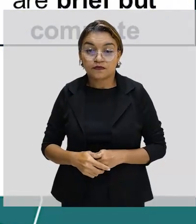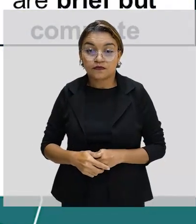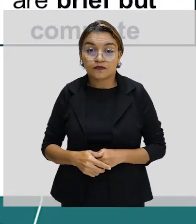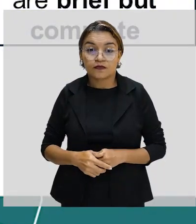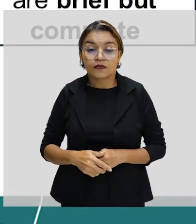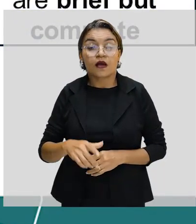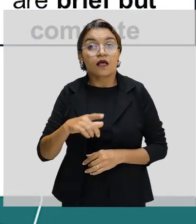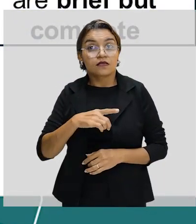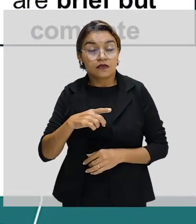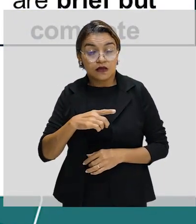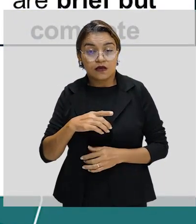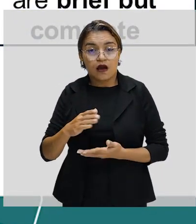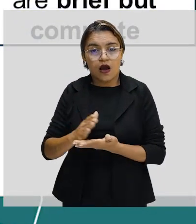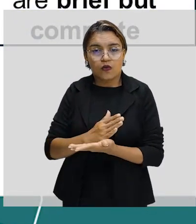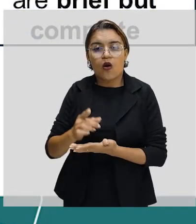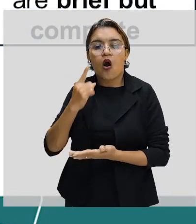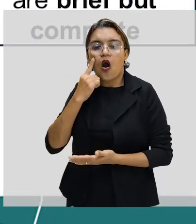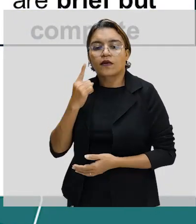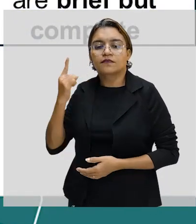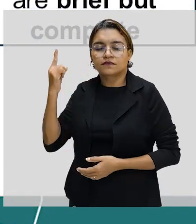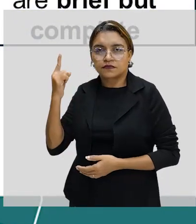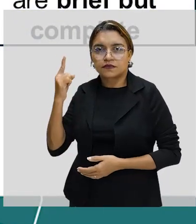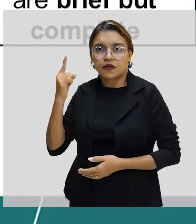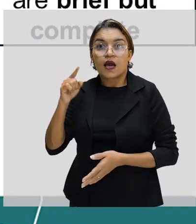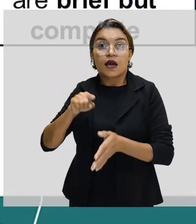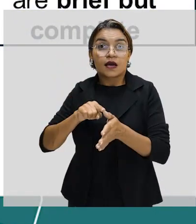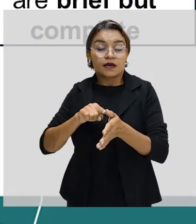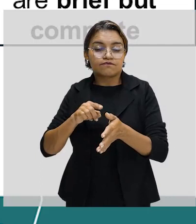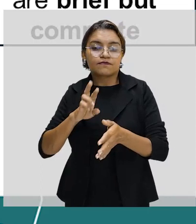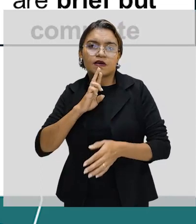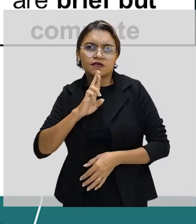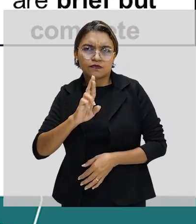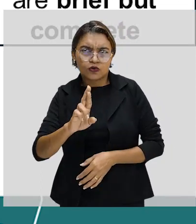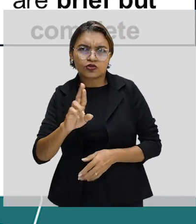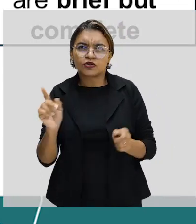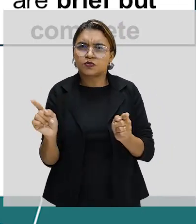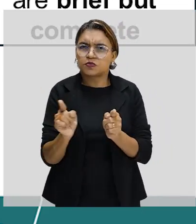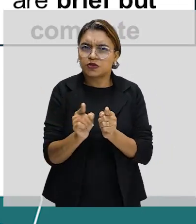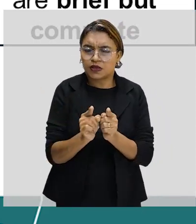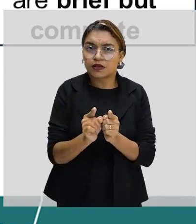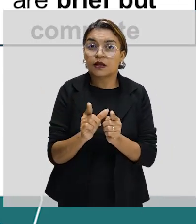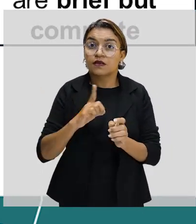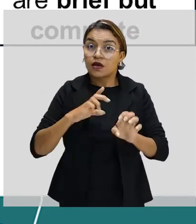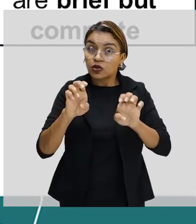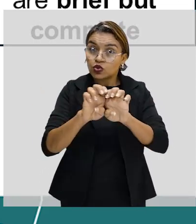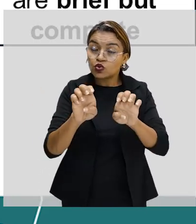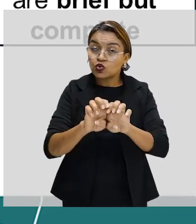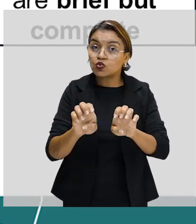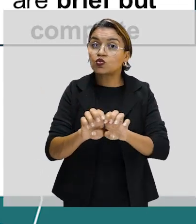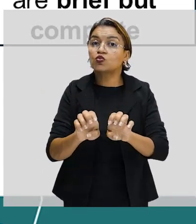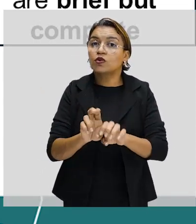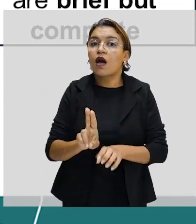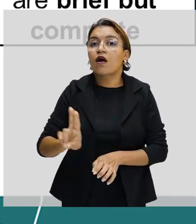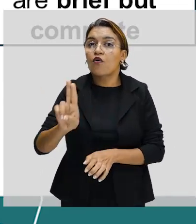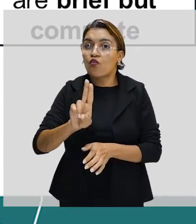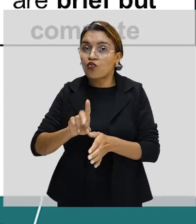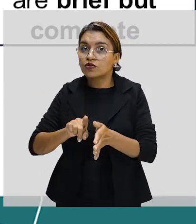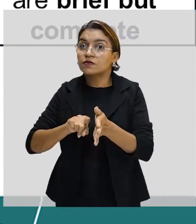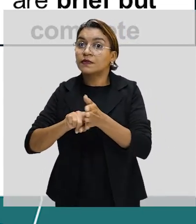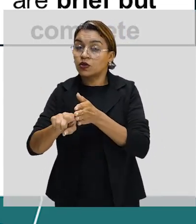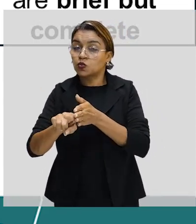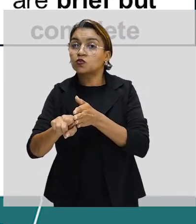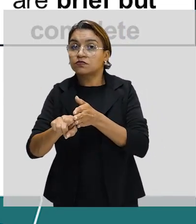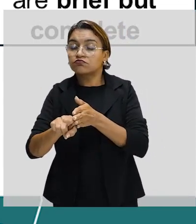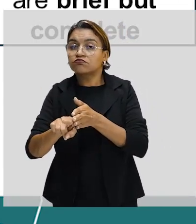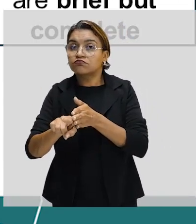são respostas curtas, que é uma estrutura que nós podemos utilizar a partir de um questionamento. Você recebe uma